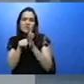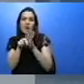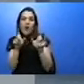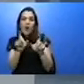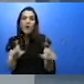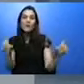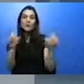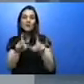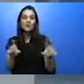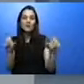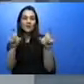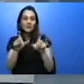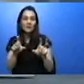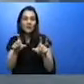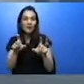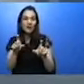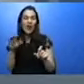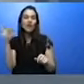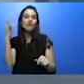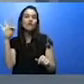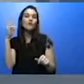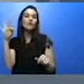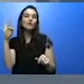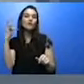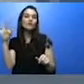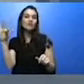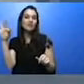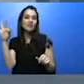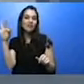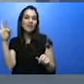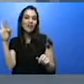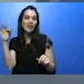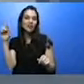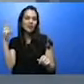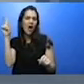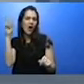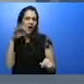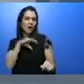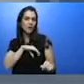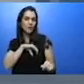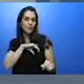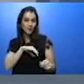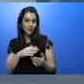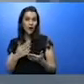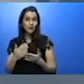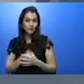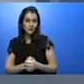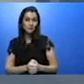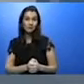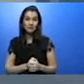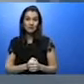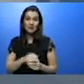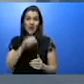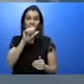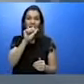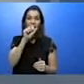de Amsterdã, recorrendo ao software, tá? Que são programas específicos, tá?